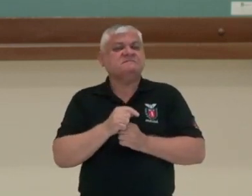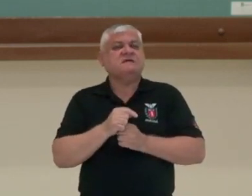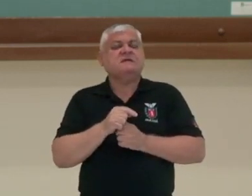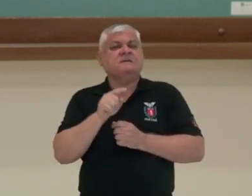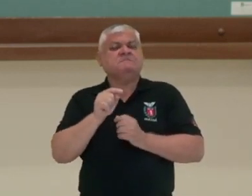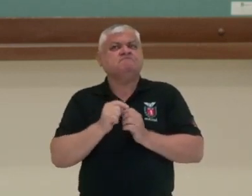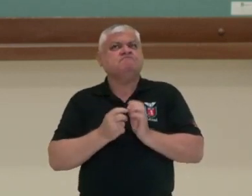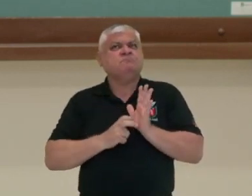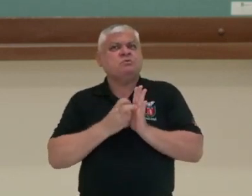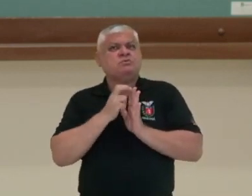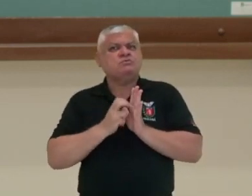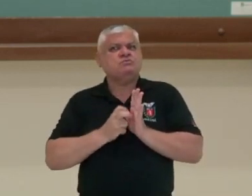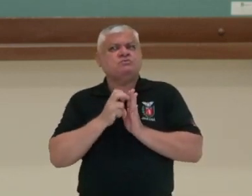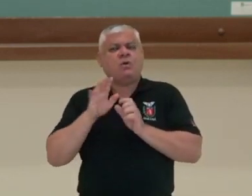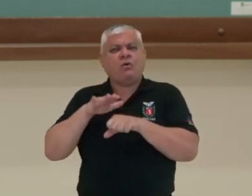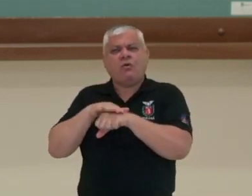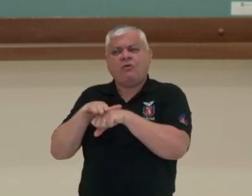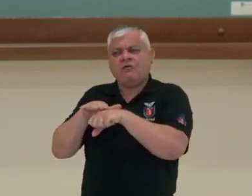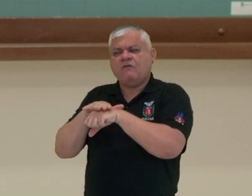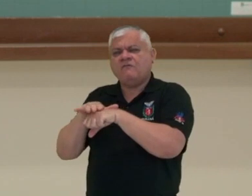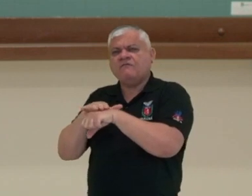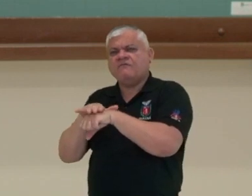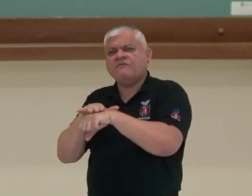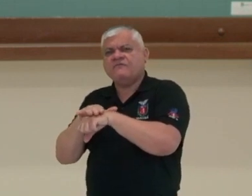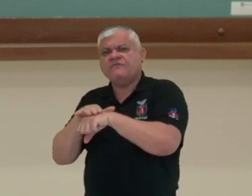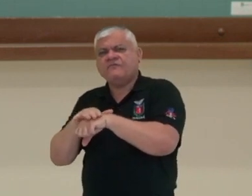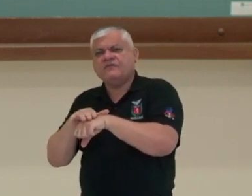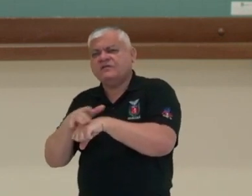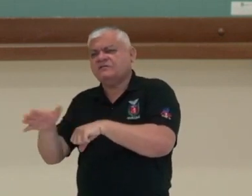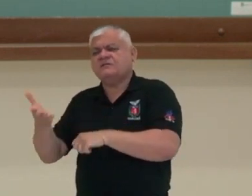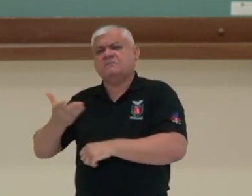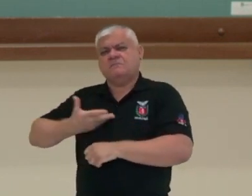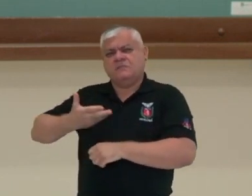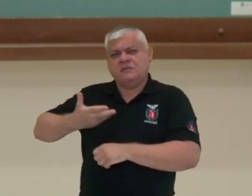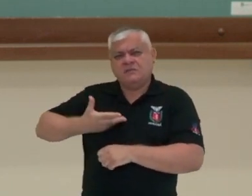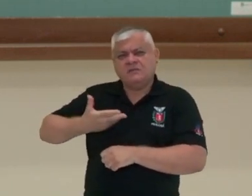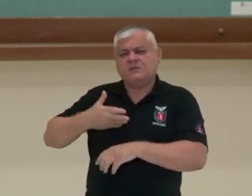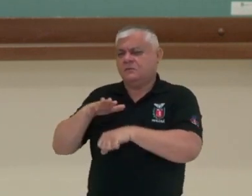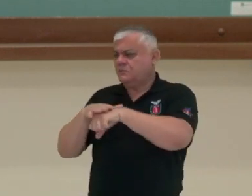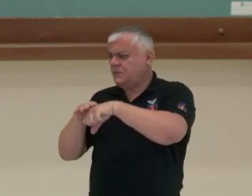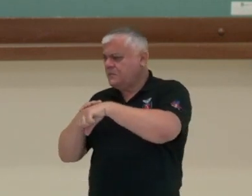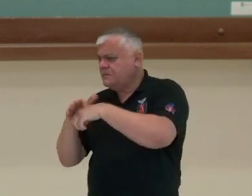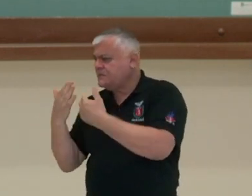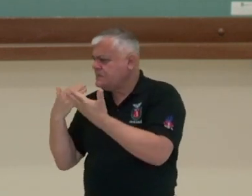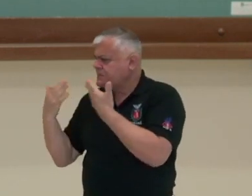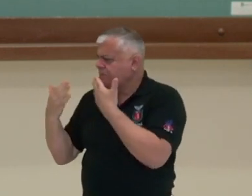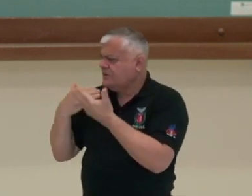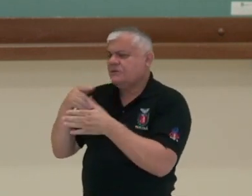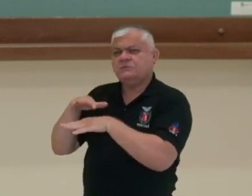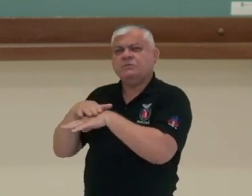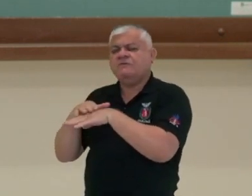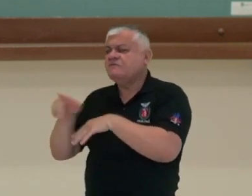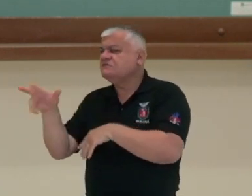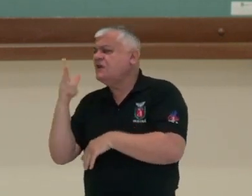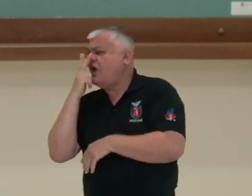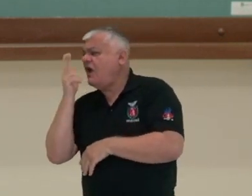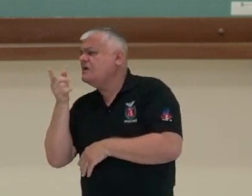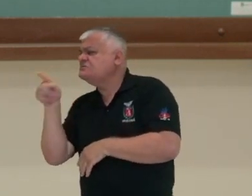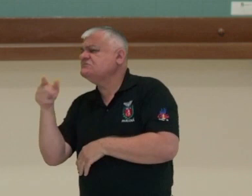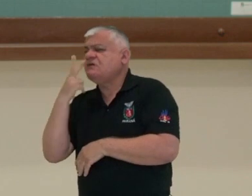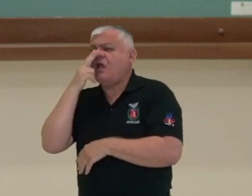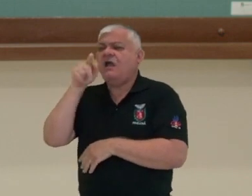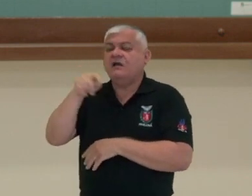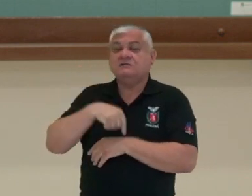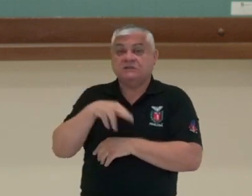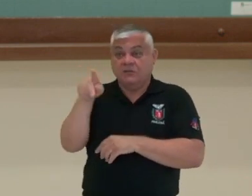a conversar com os seus alunos, com os seus colegas, com a orientação do seu professor,